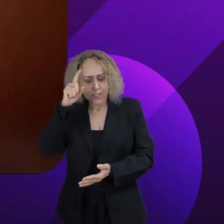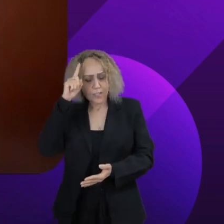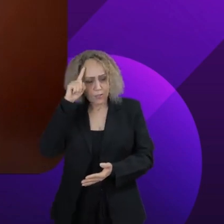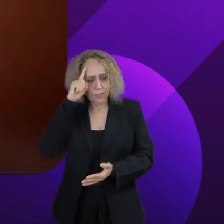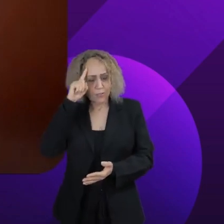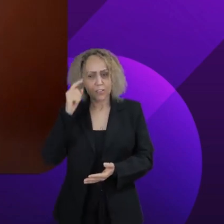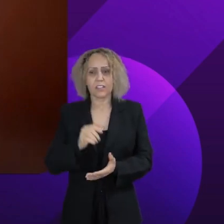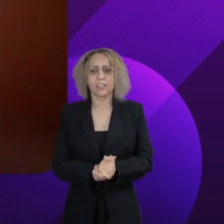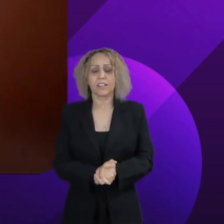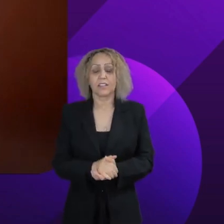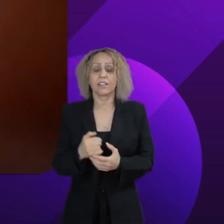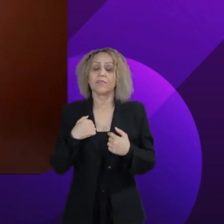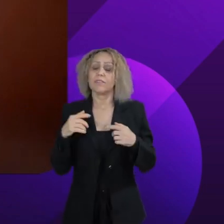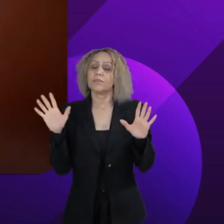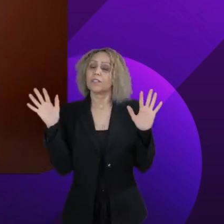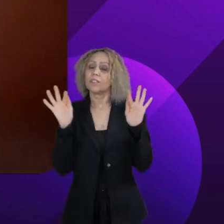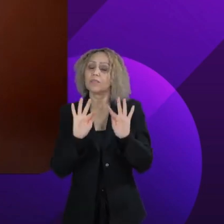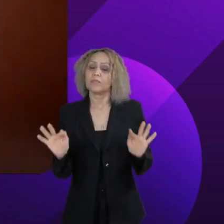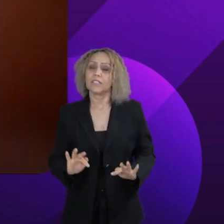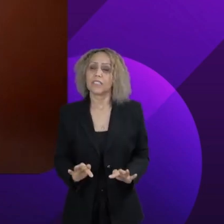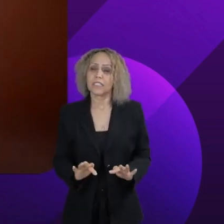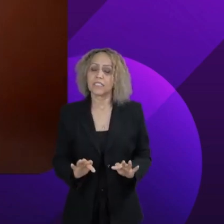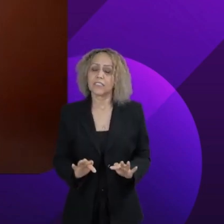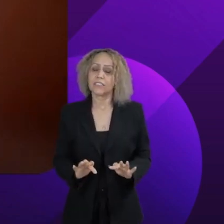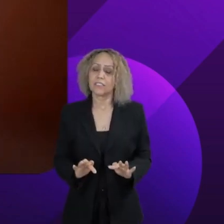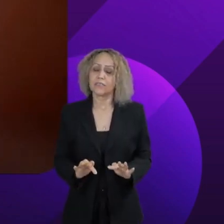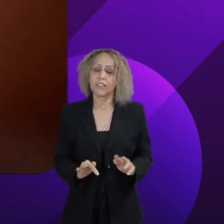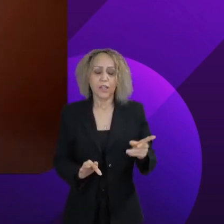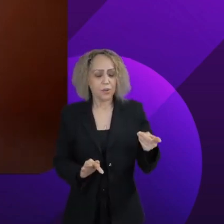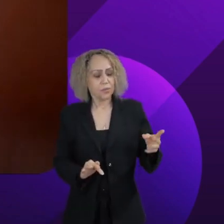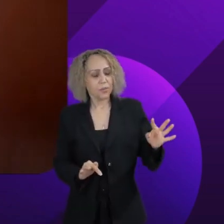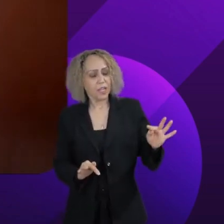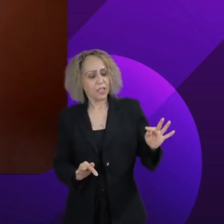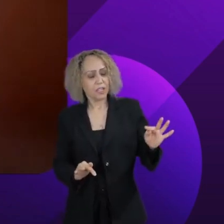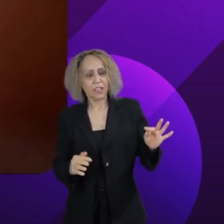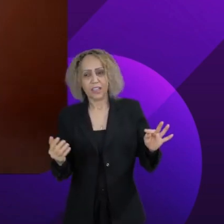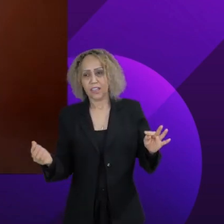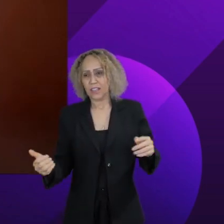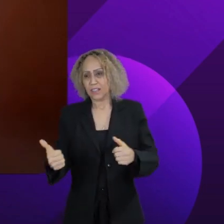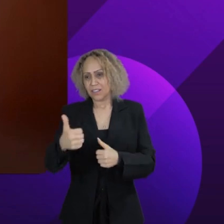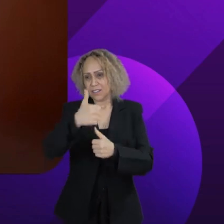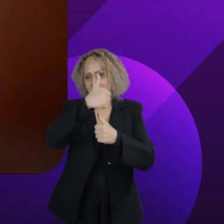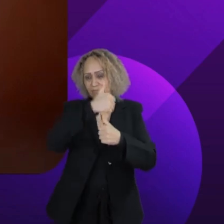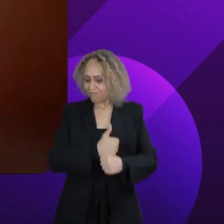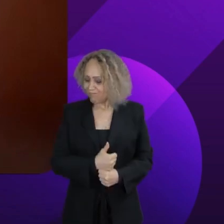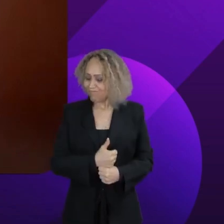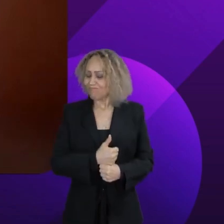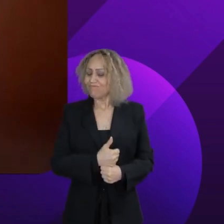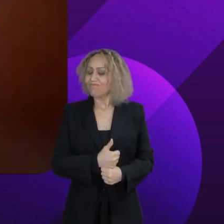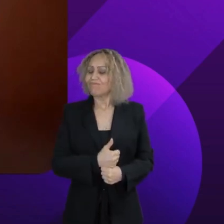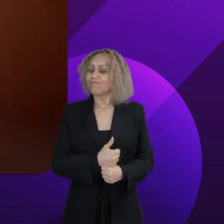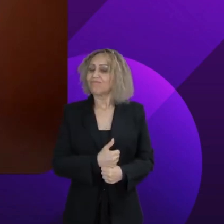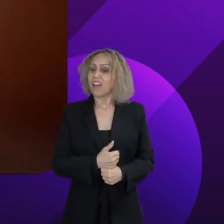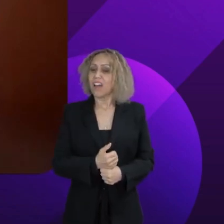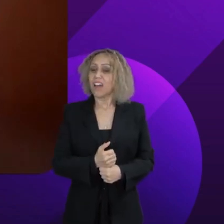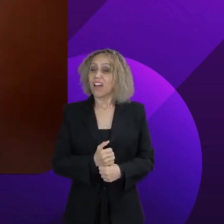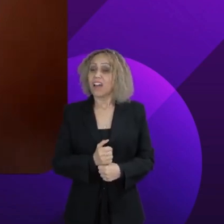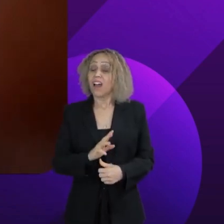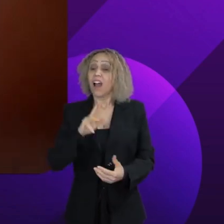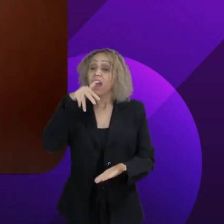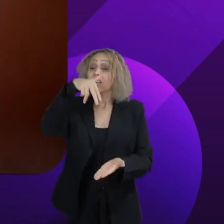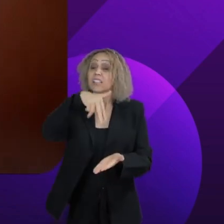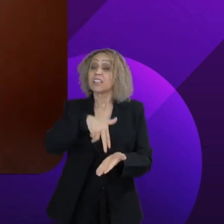muito feliz de ver a prioridade do nosso partido, dos trabalhadores e das trabalhadoras, aqui nesse grande